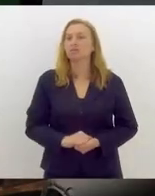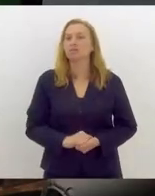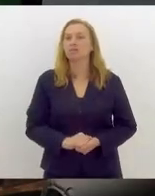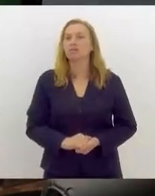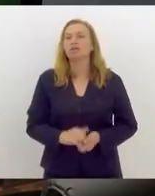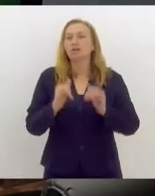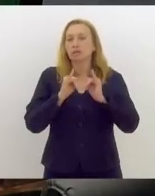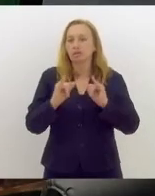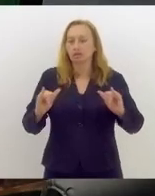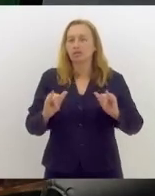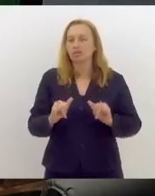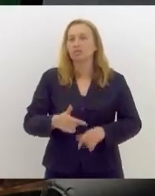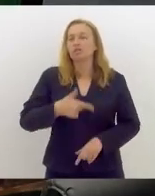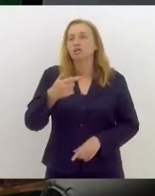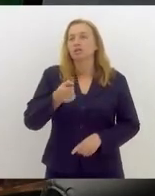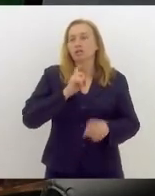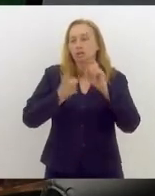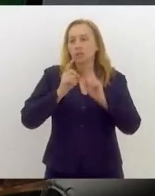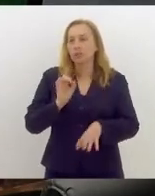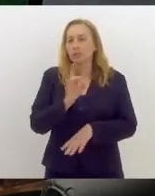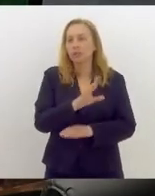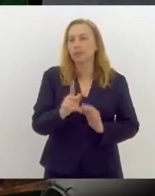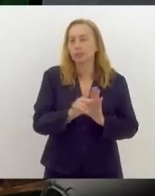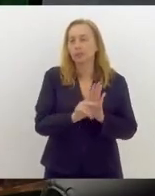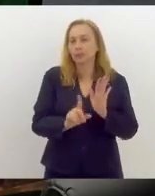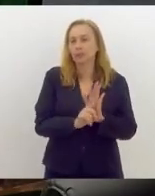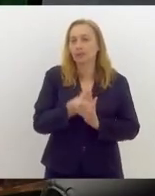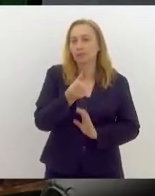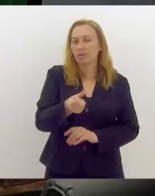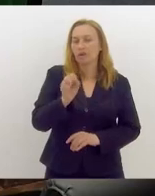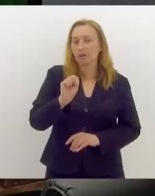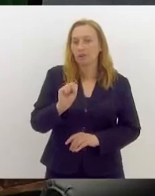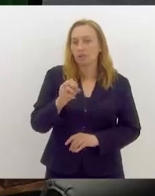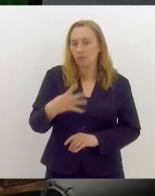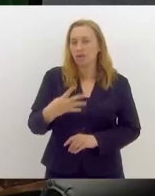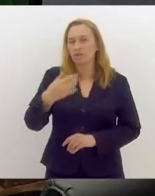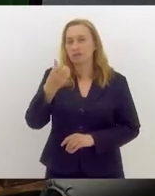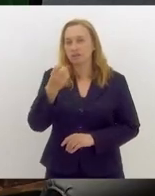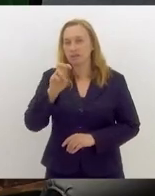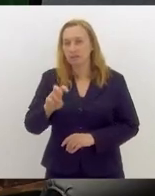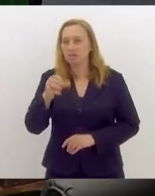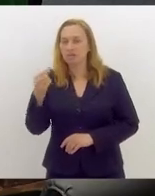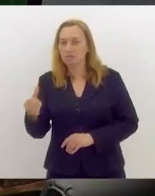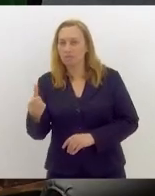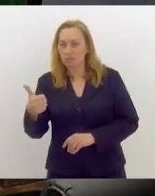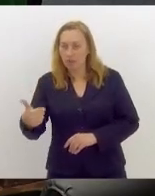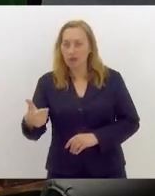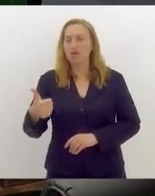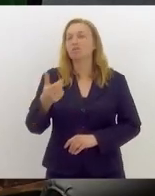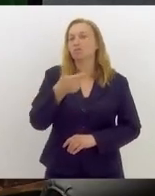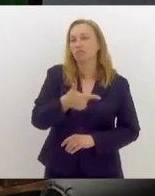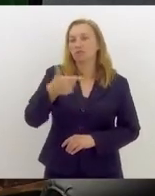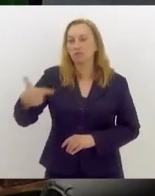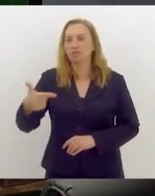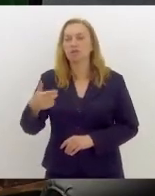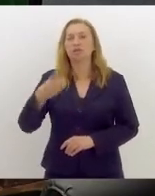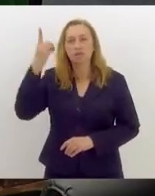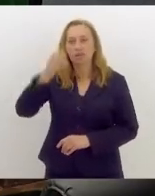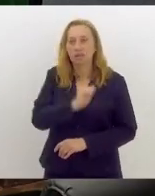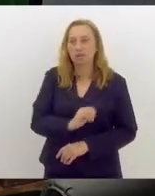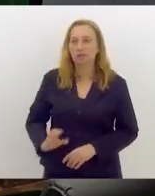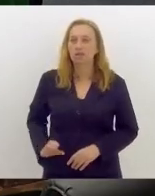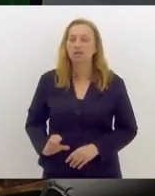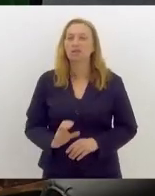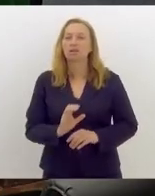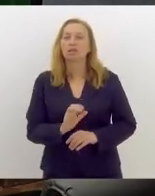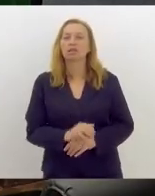anuncio em regime de urgência e discussão única projeto de lei 6456 de 22 de autoria Deputado André Siciliano que Adélia alíquota do